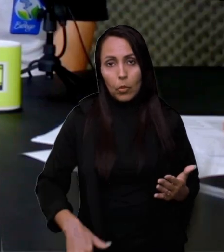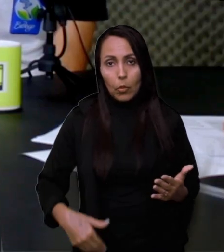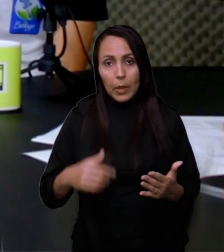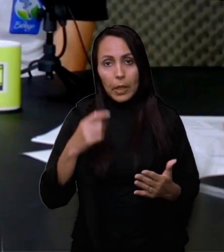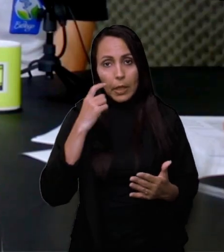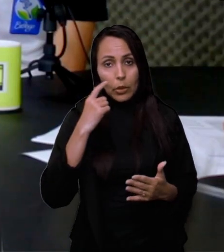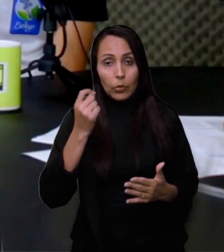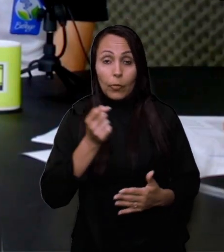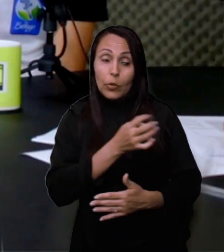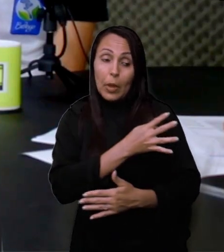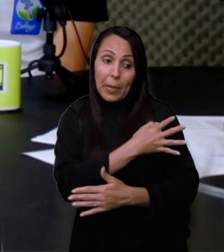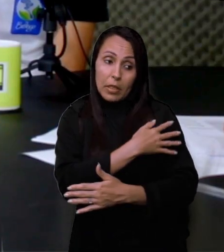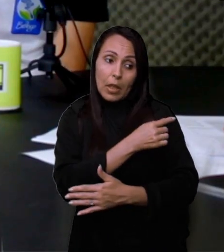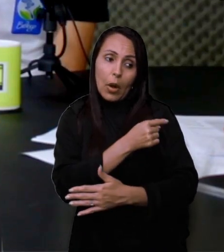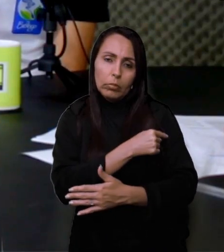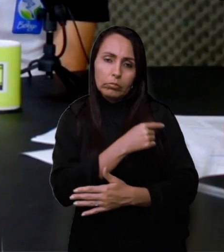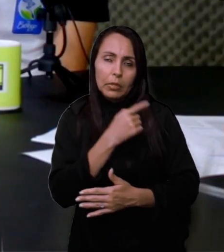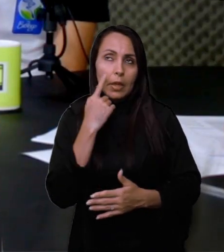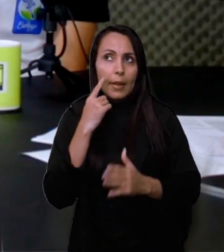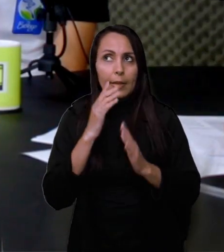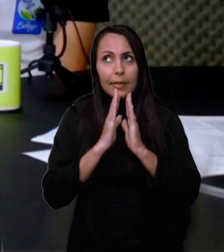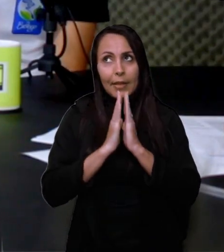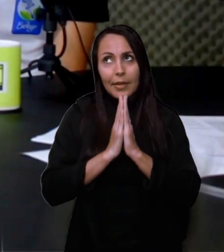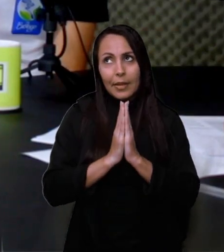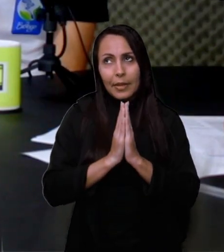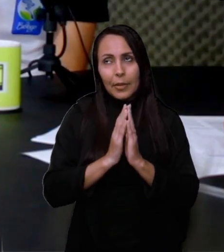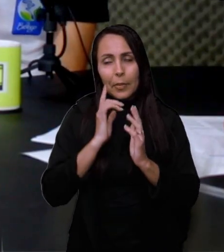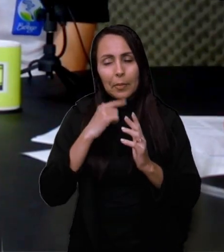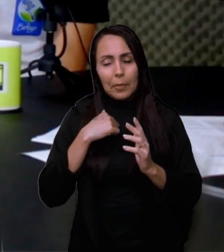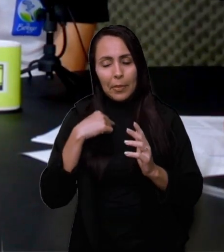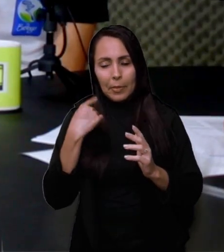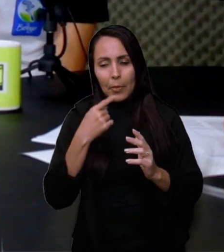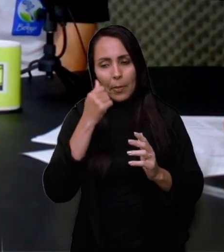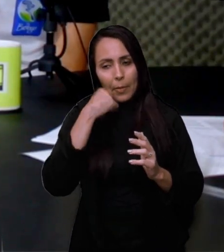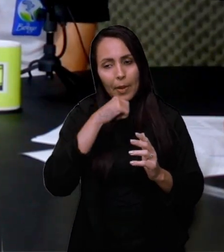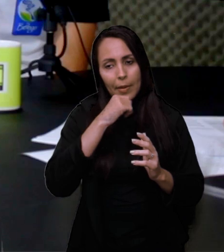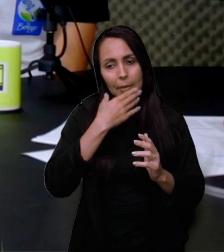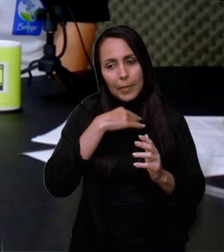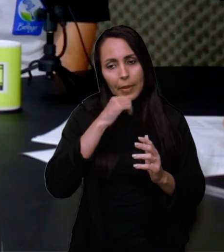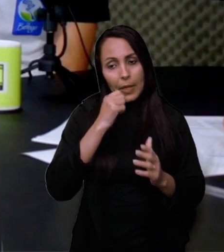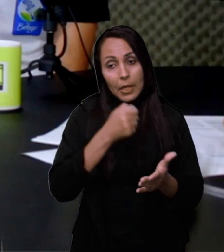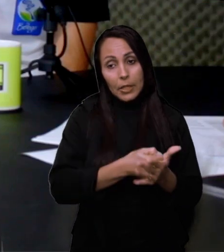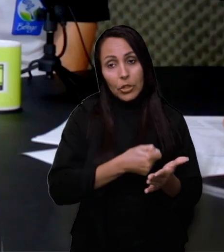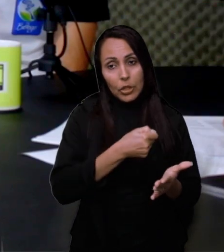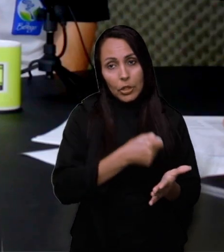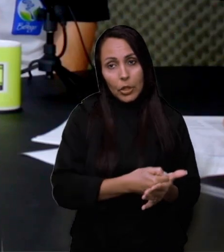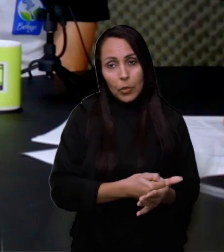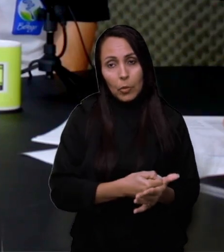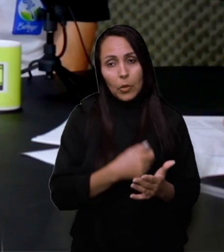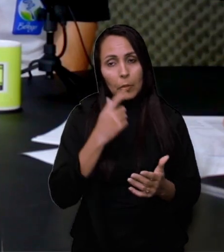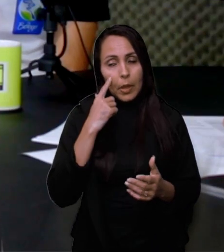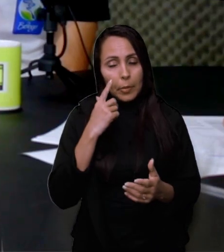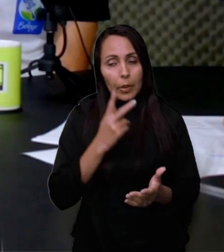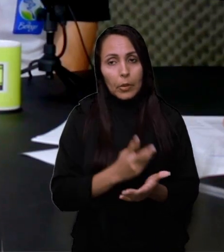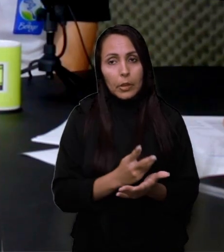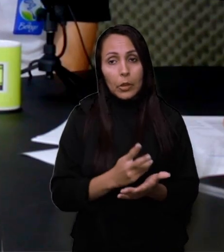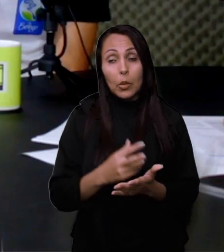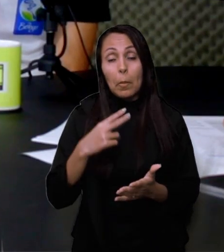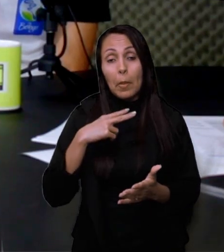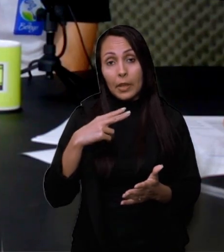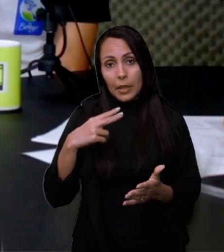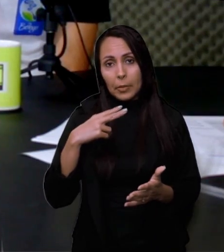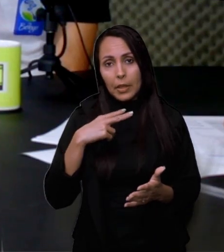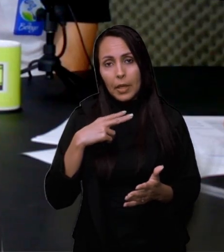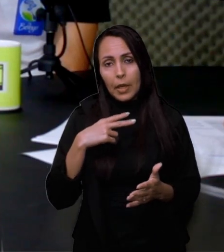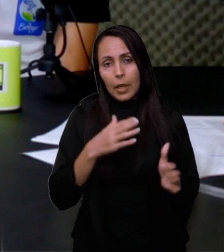ensino fundamental. Uhum. Graças a Deus, meus pais insistiram muito pra mim conseguir me manter numa escola particular até certa